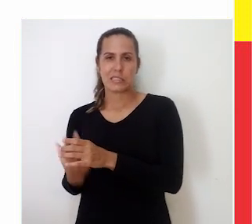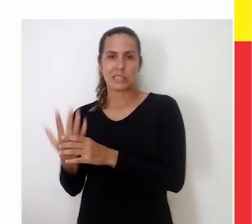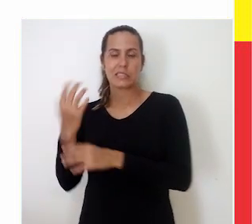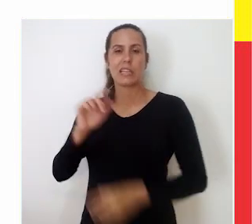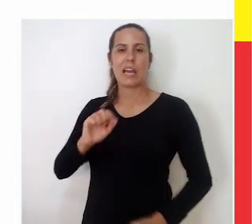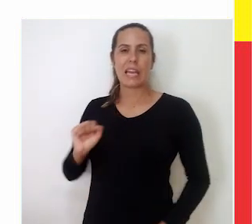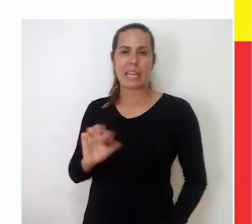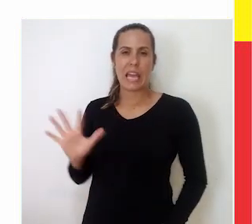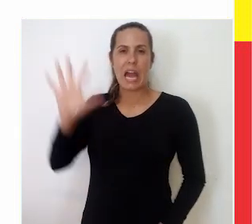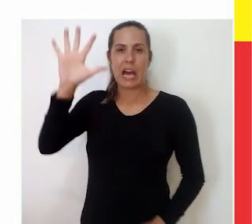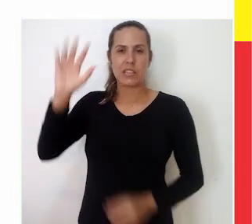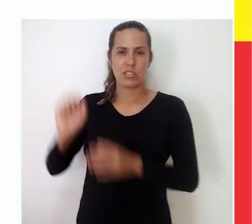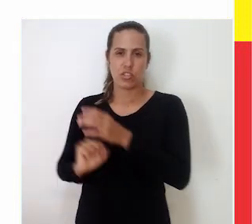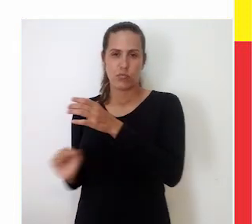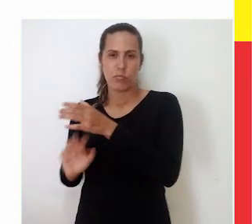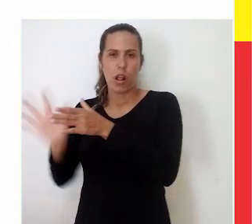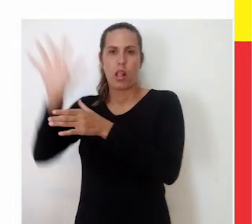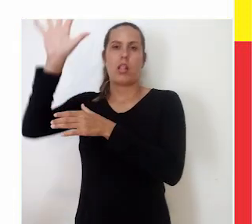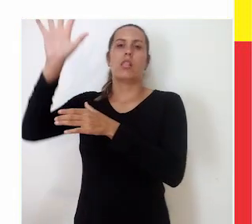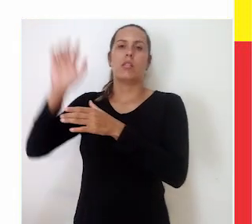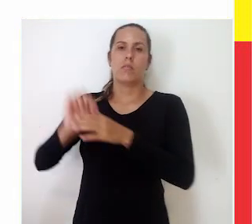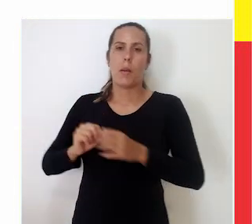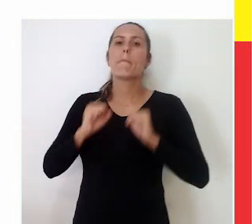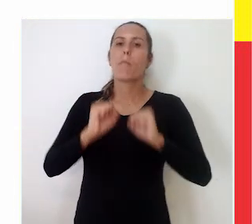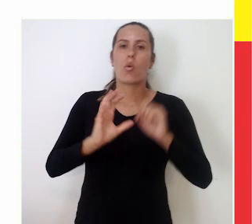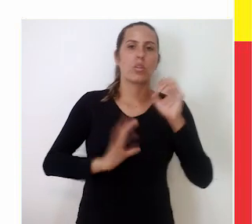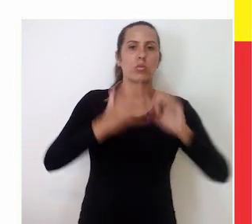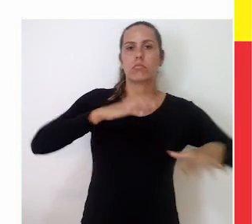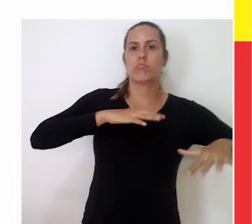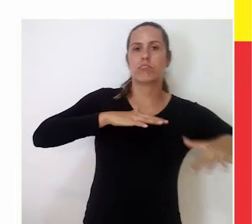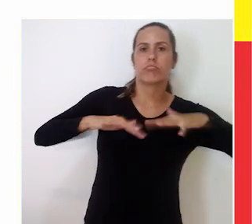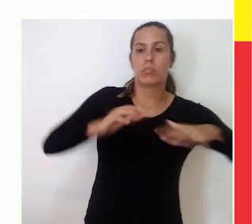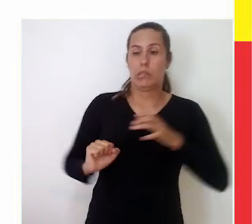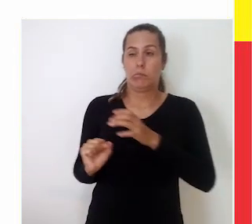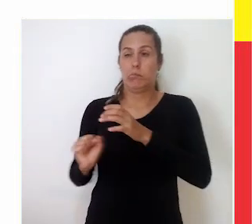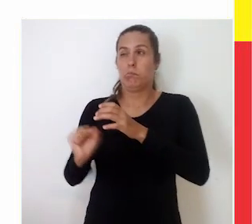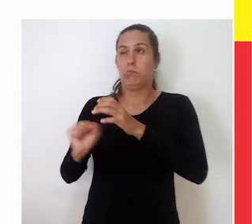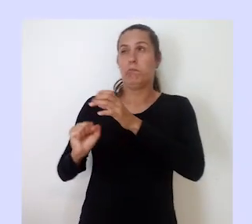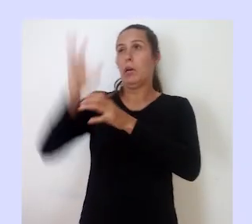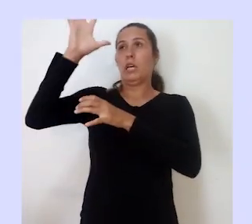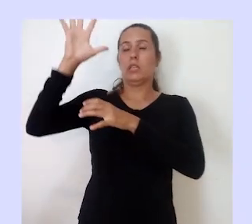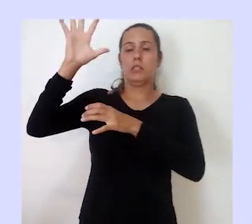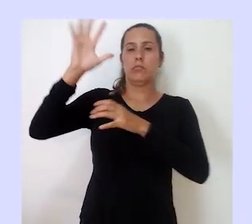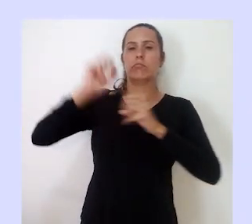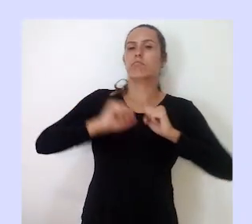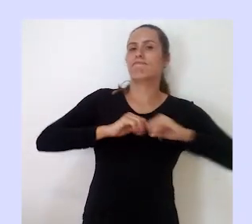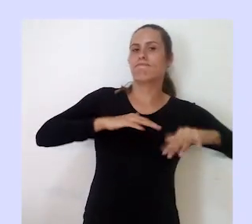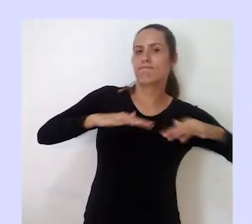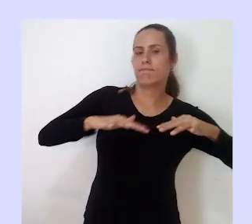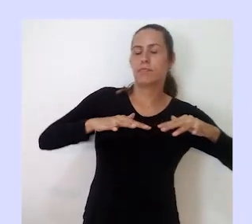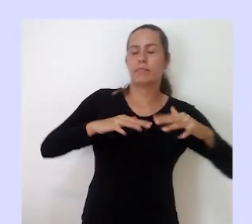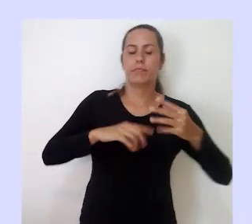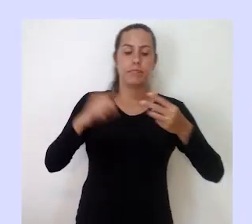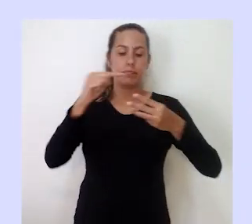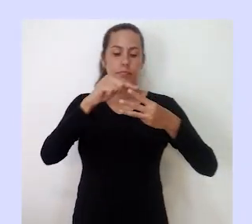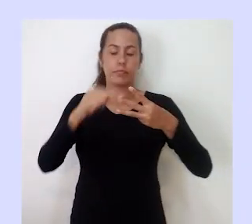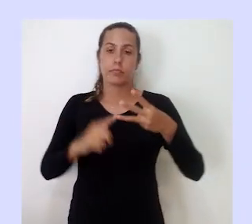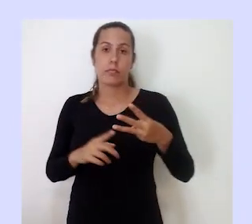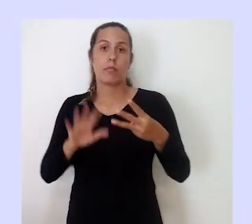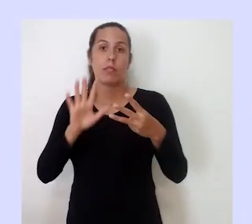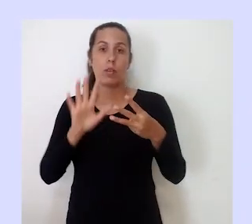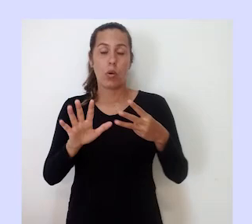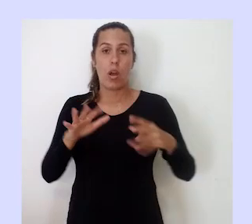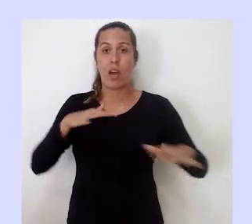uma situação rara, mas também pode ser a causa de um terremoto. Lembrando, terremoto não